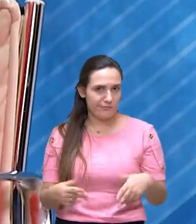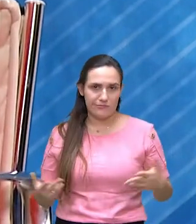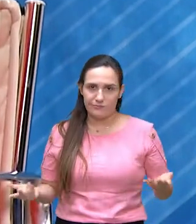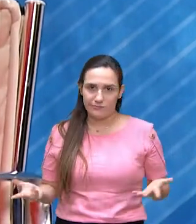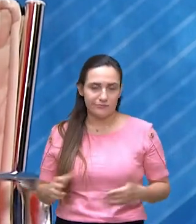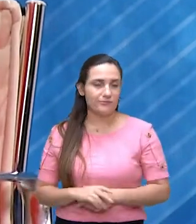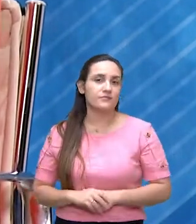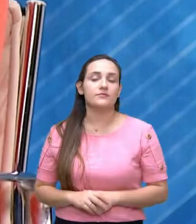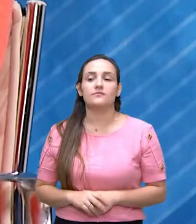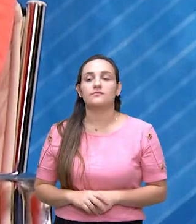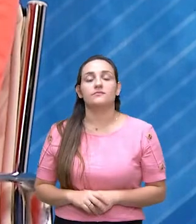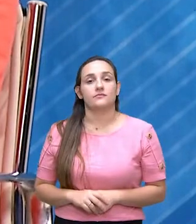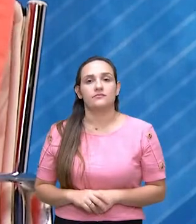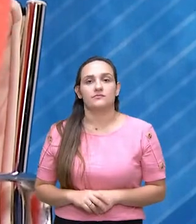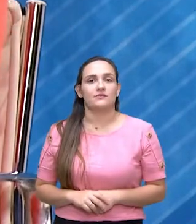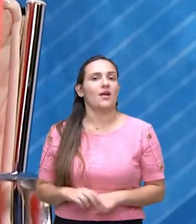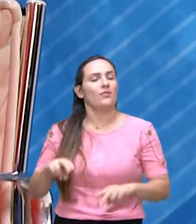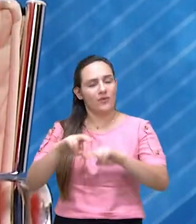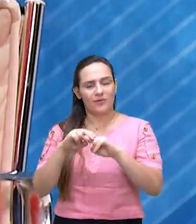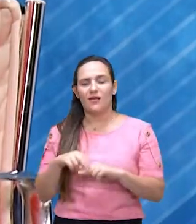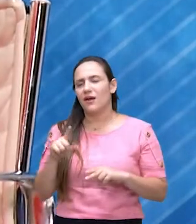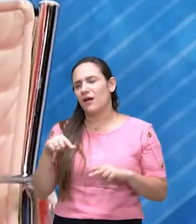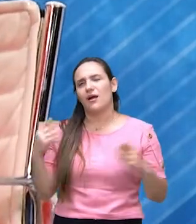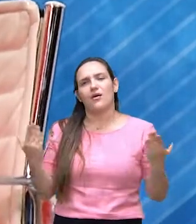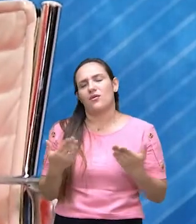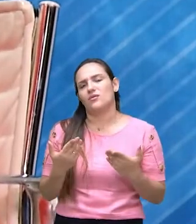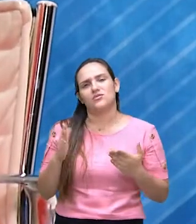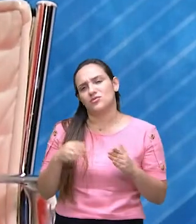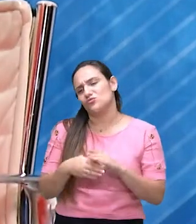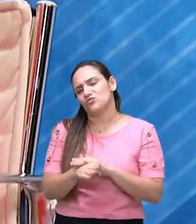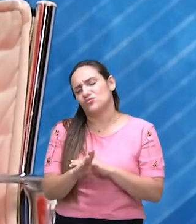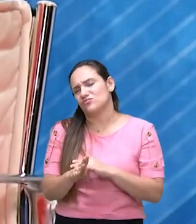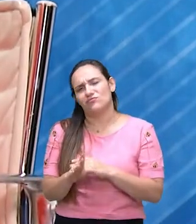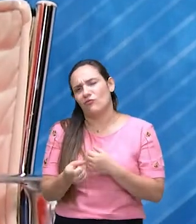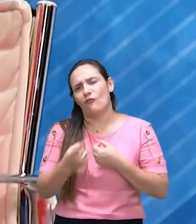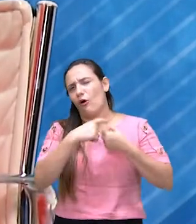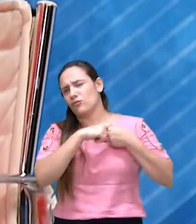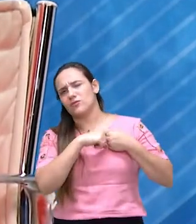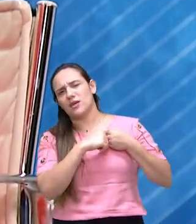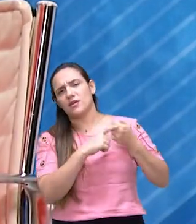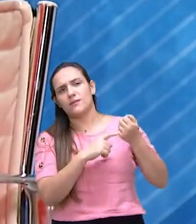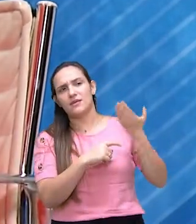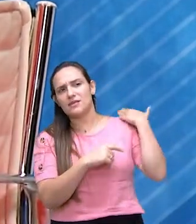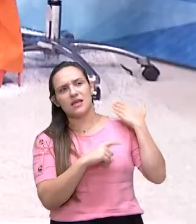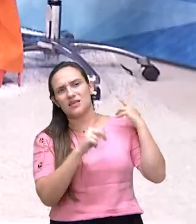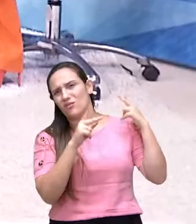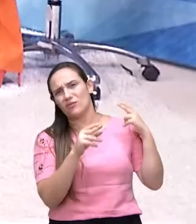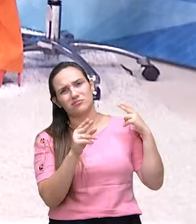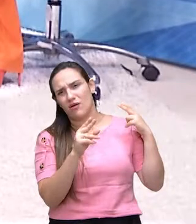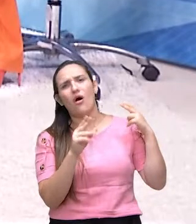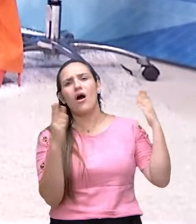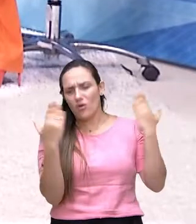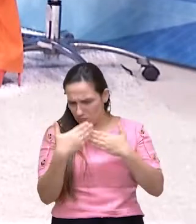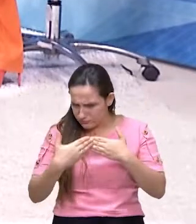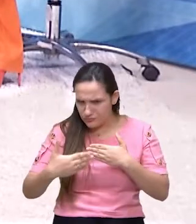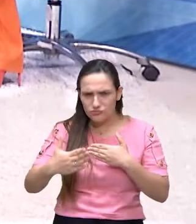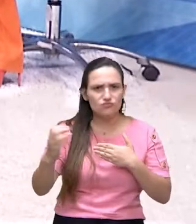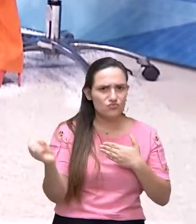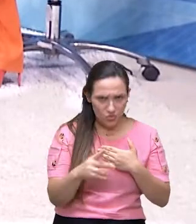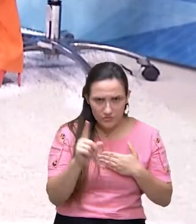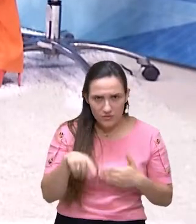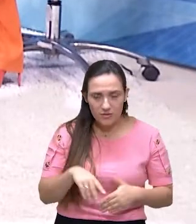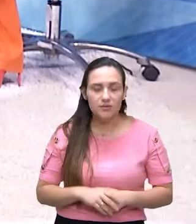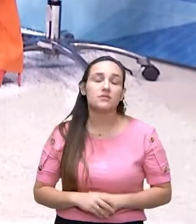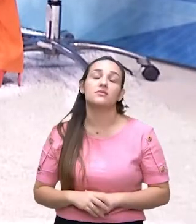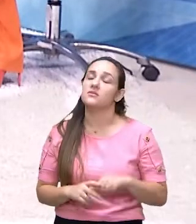educação não foi diferente eu acho que esse formato Ele veio para ficar não tem um retrocesso né e não Não de